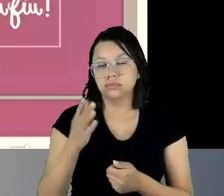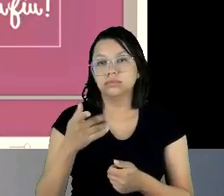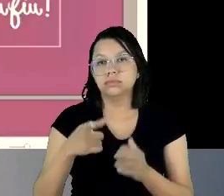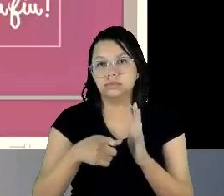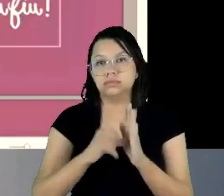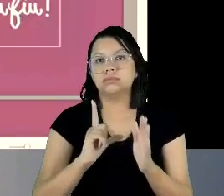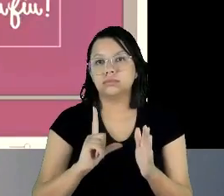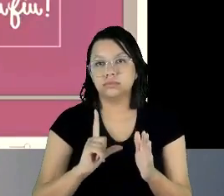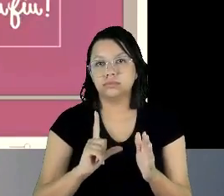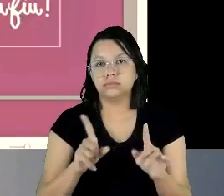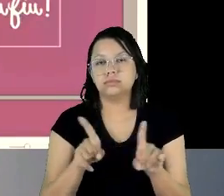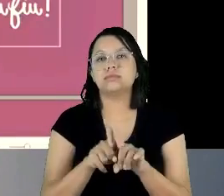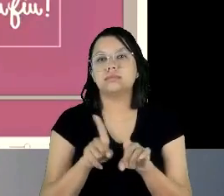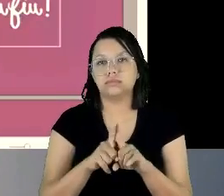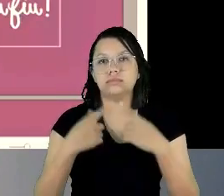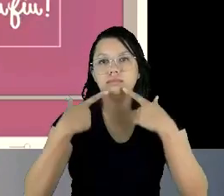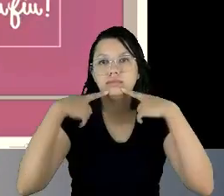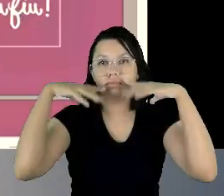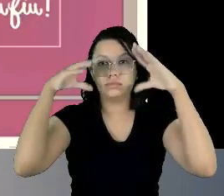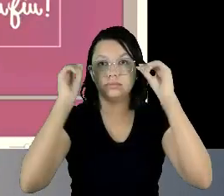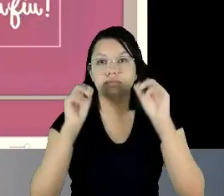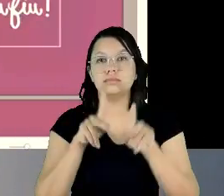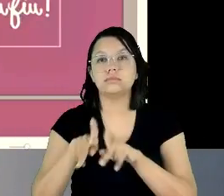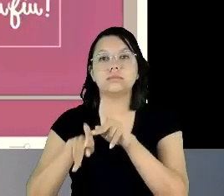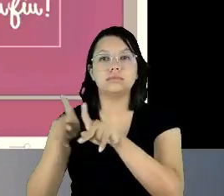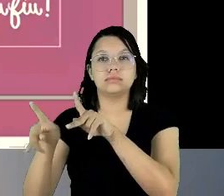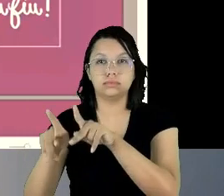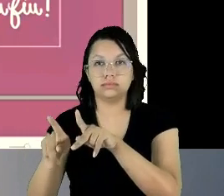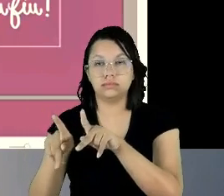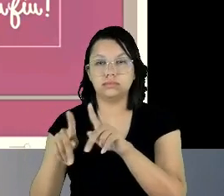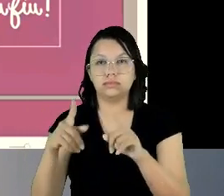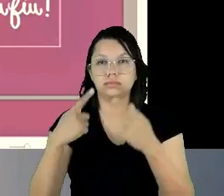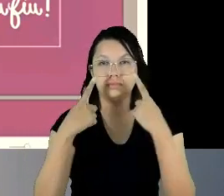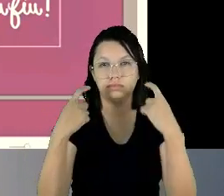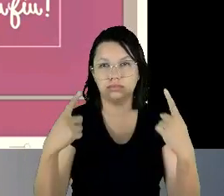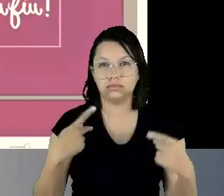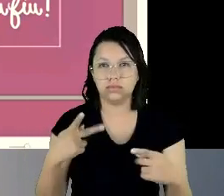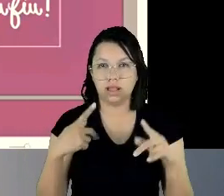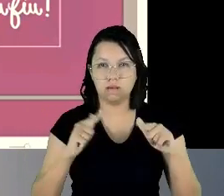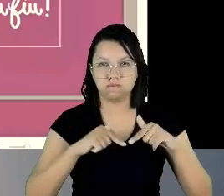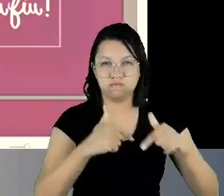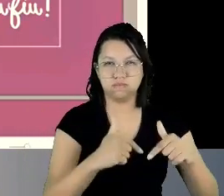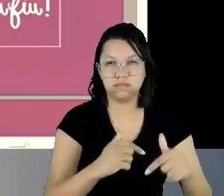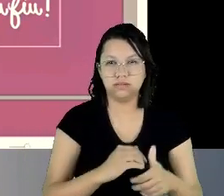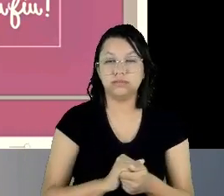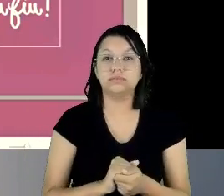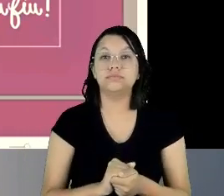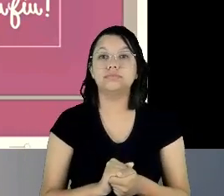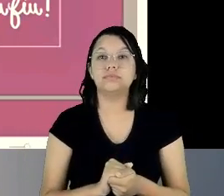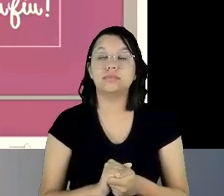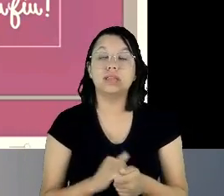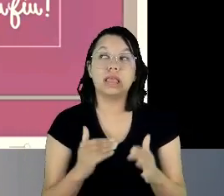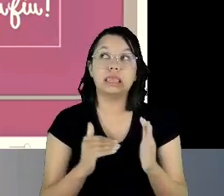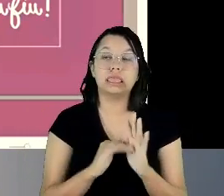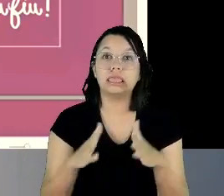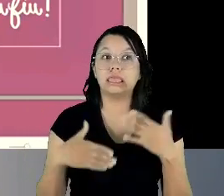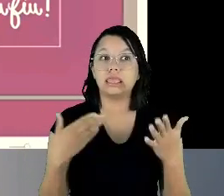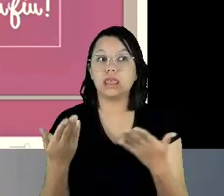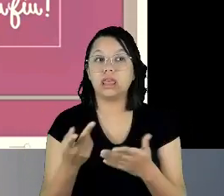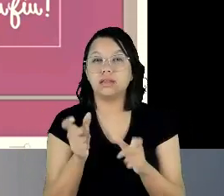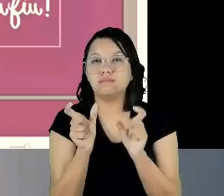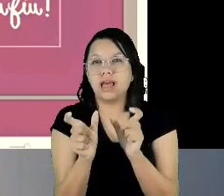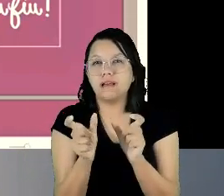nomeia na linguagem popular essa violência que a gente enfrenta, até então era uma palavra